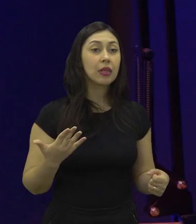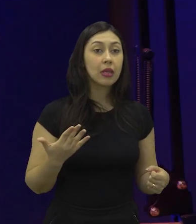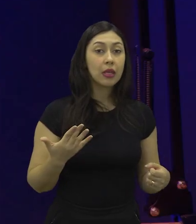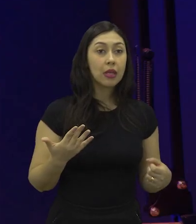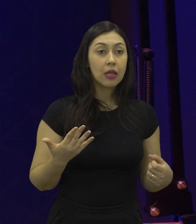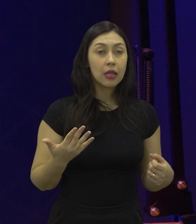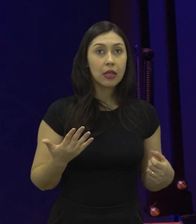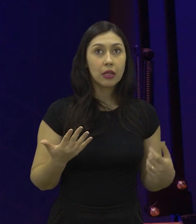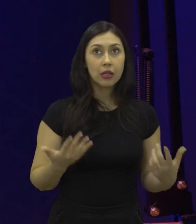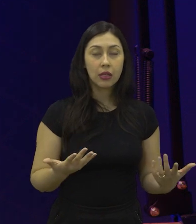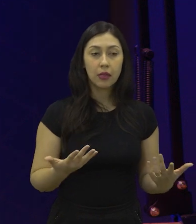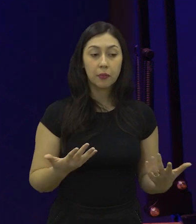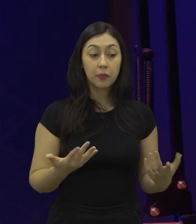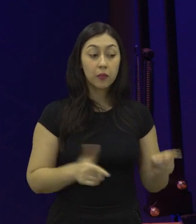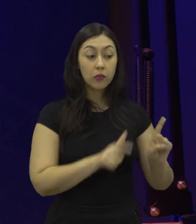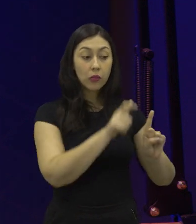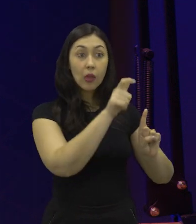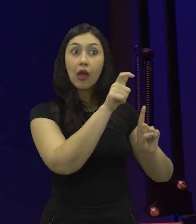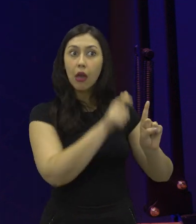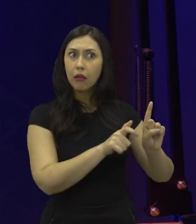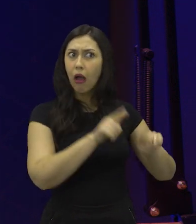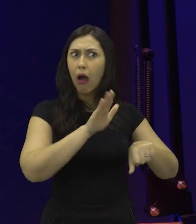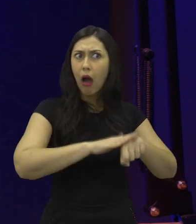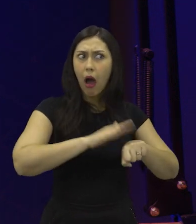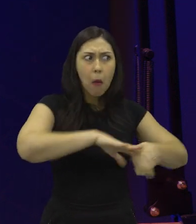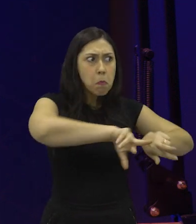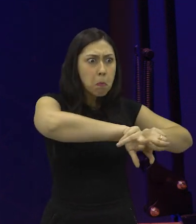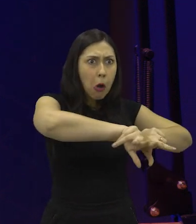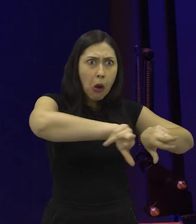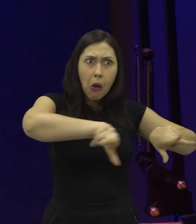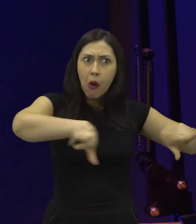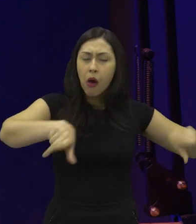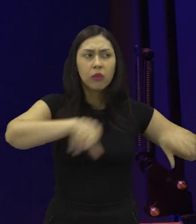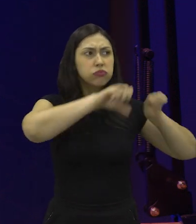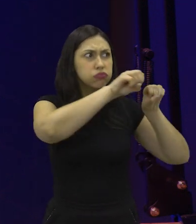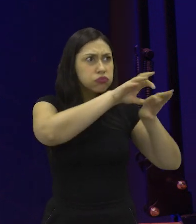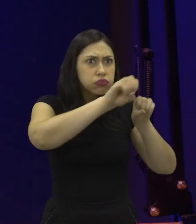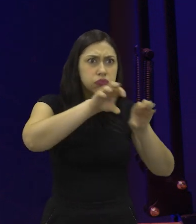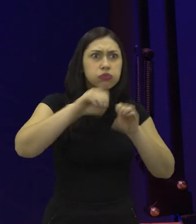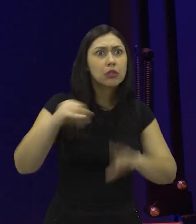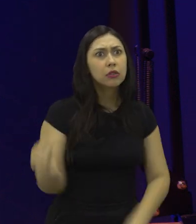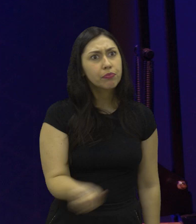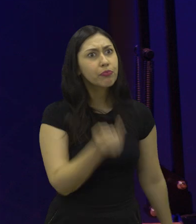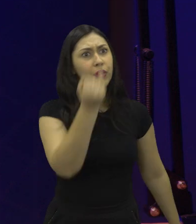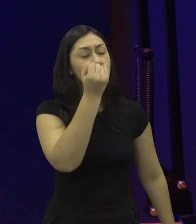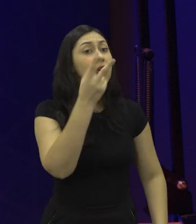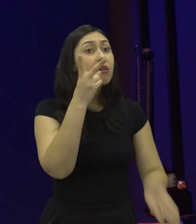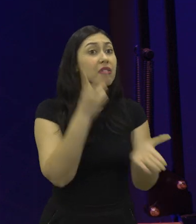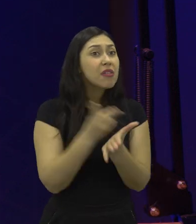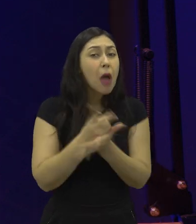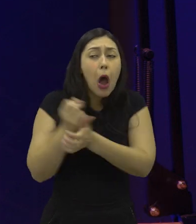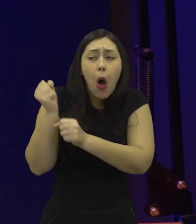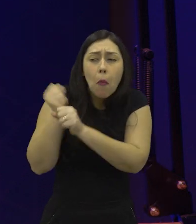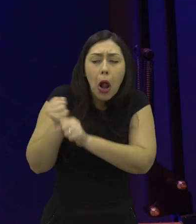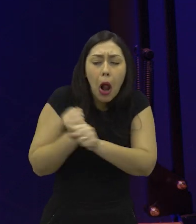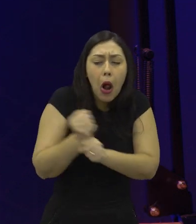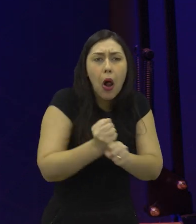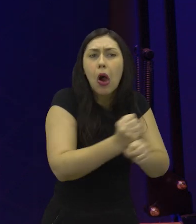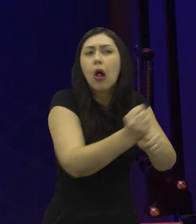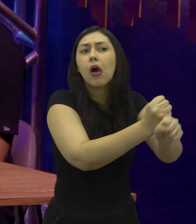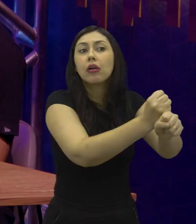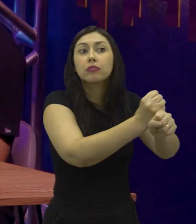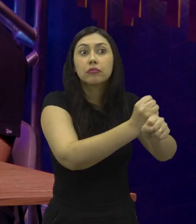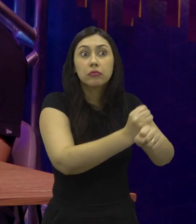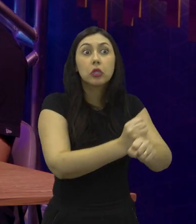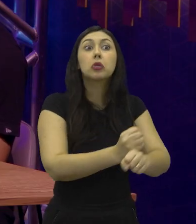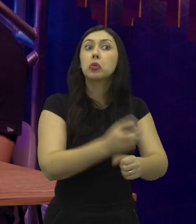ocidental. E ele fez tanta coisa, né? Os ensinamentos dele foram tão importantes que mesmo séculos depois eles